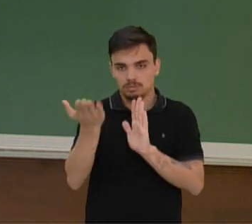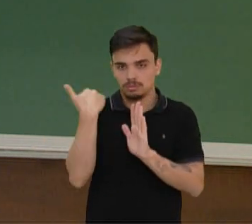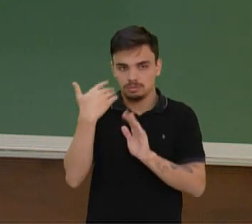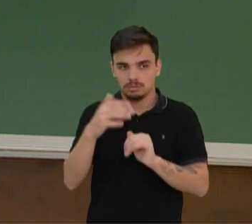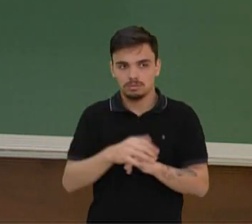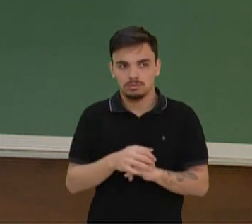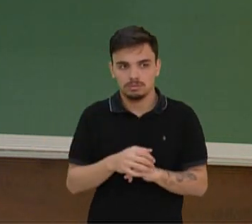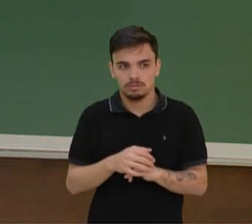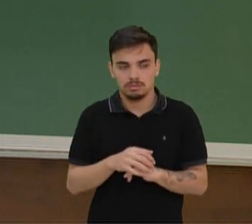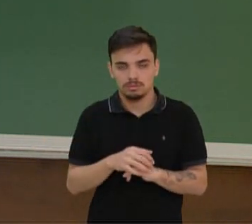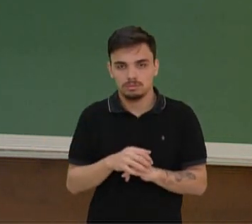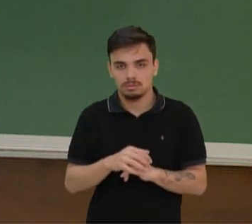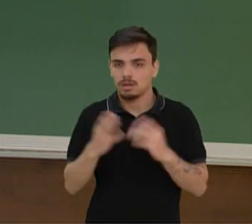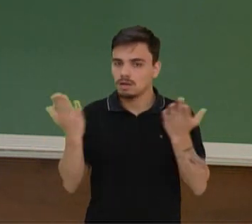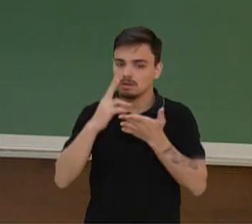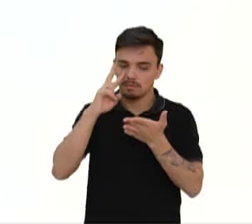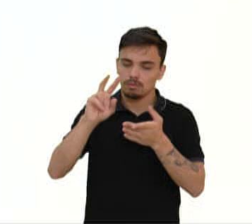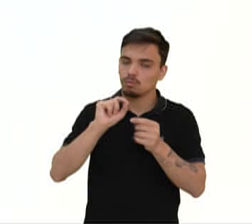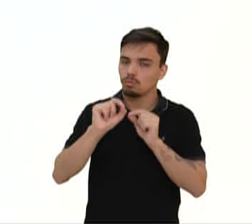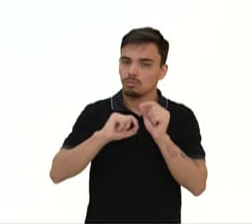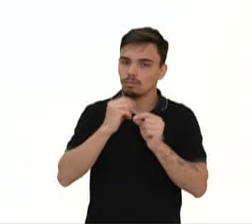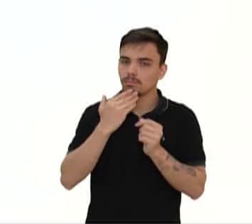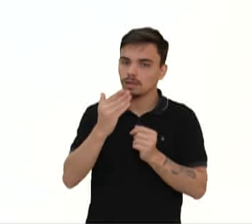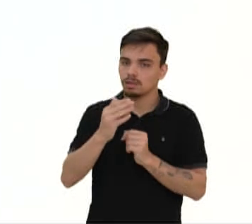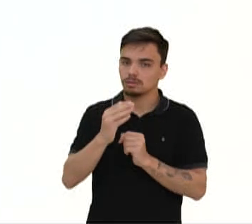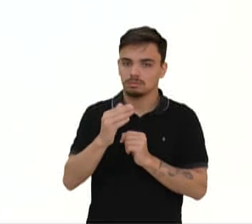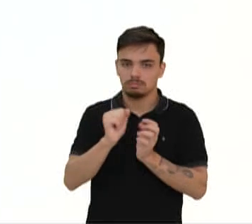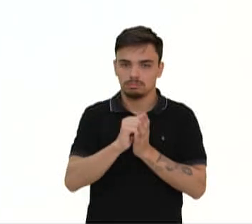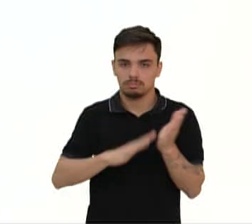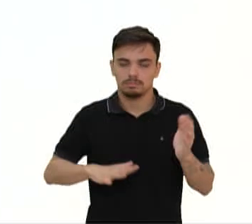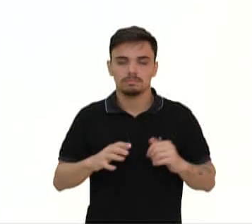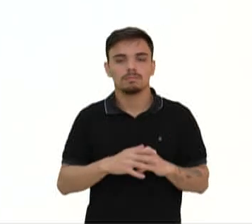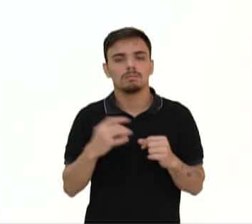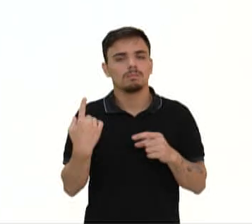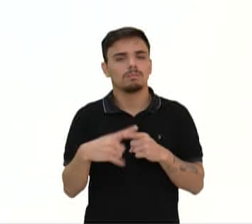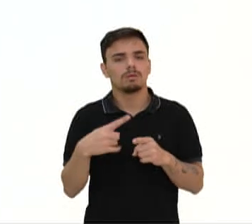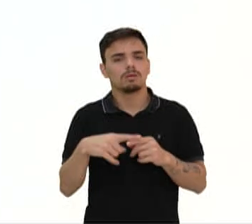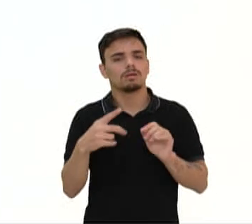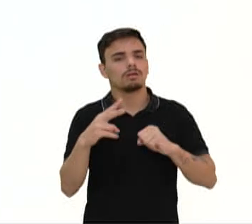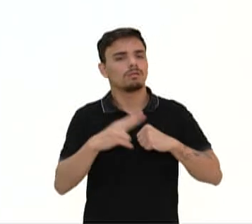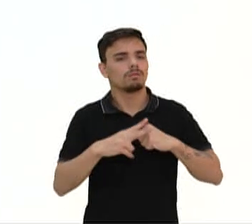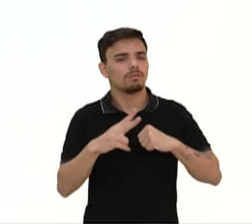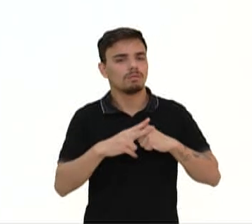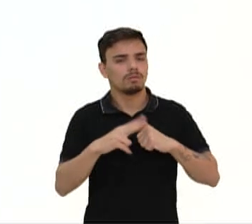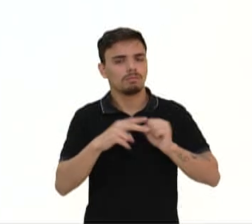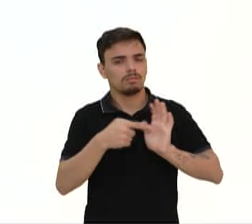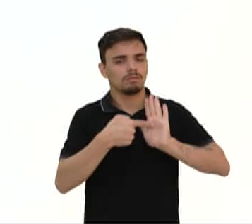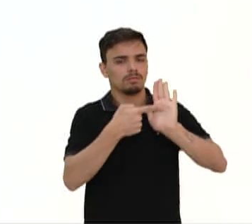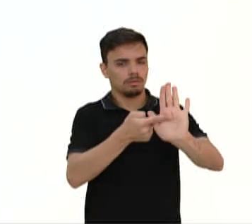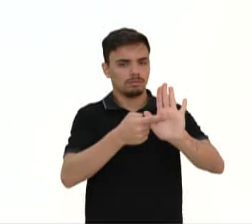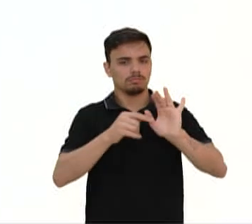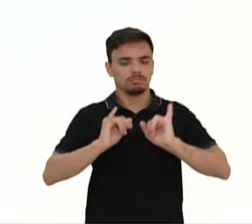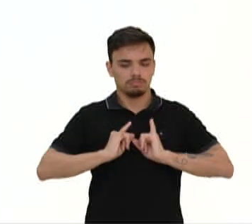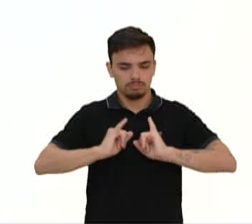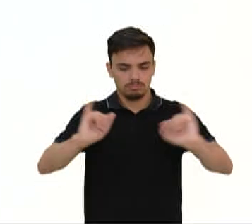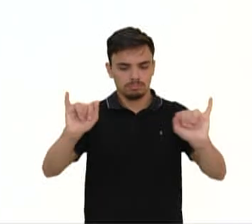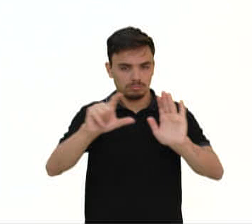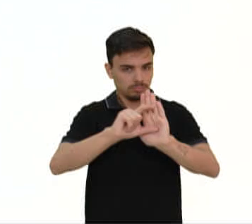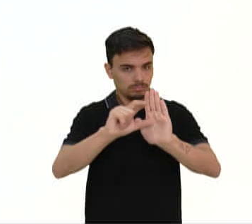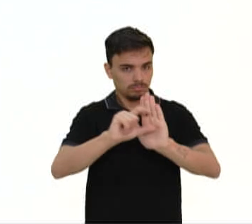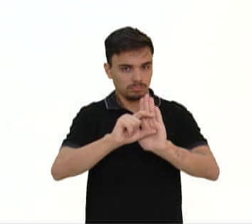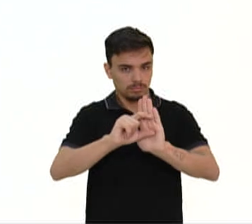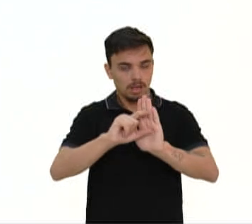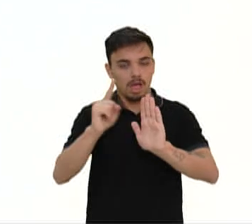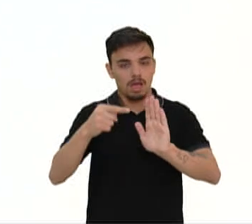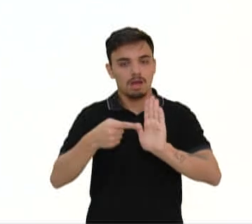anterior. Vamos ver o que pede o exercício? Por que o verbo destacado no fragmento da notícia apresenta-se no